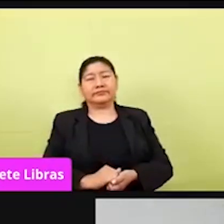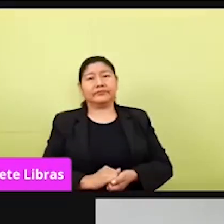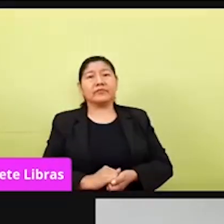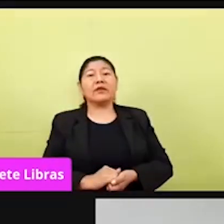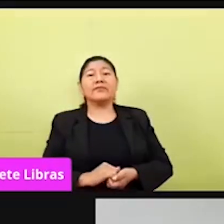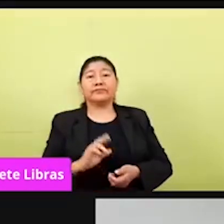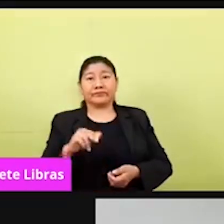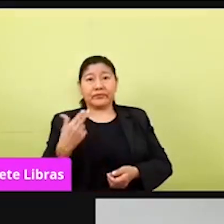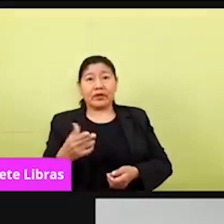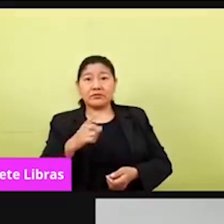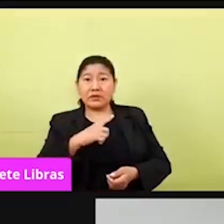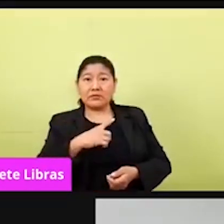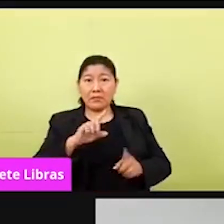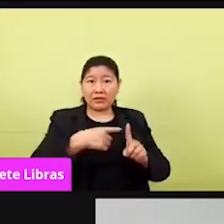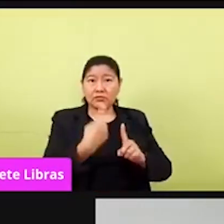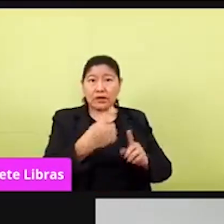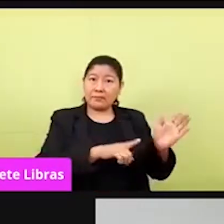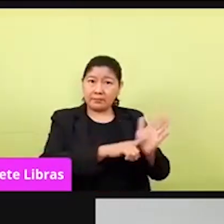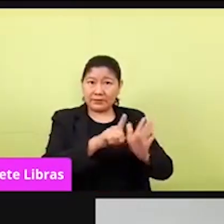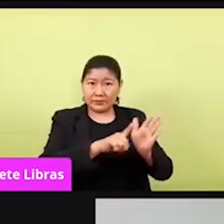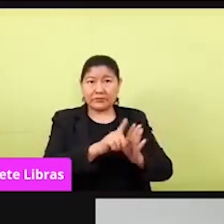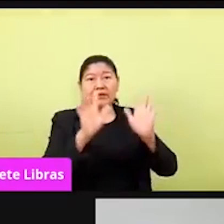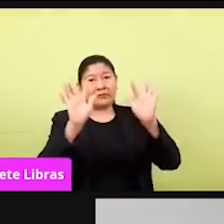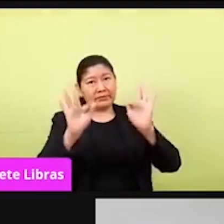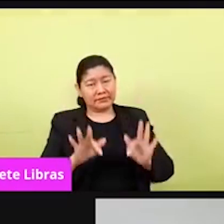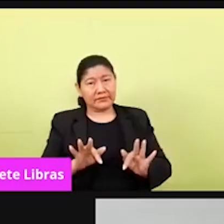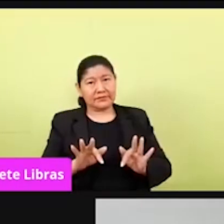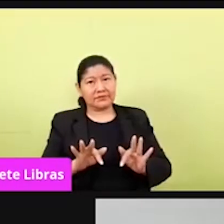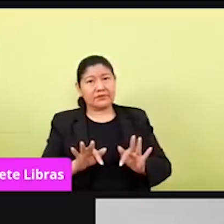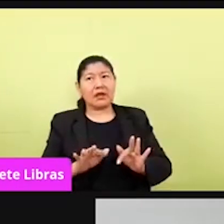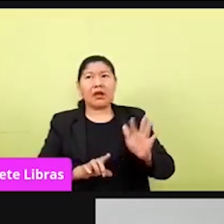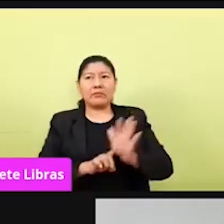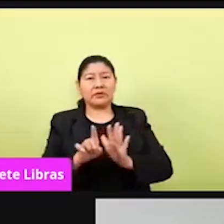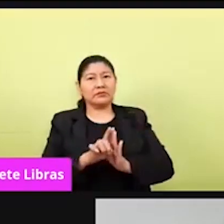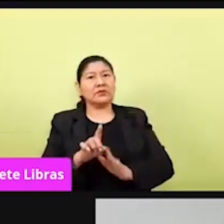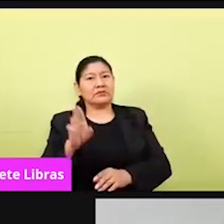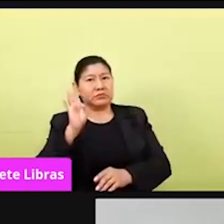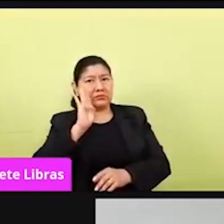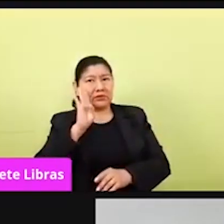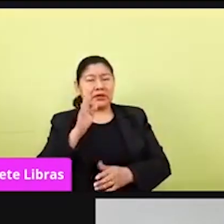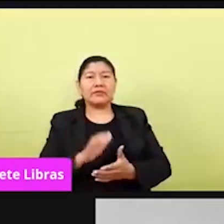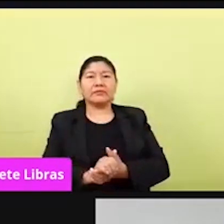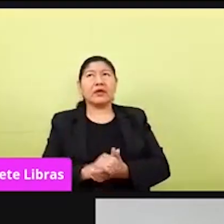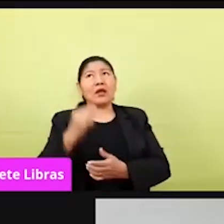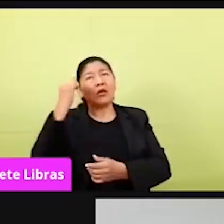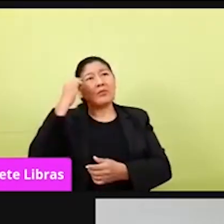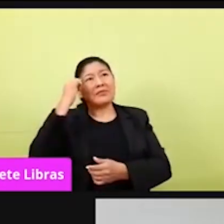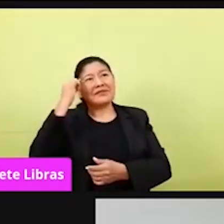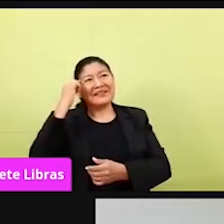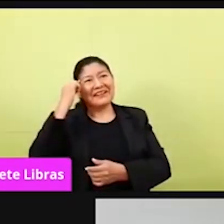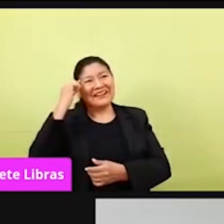Bom, Márcia, acho que mais uma só para a gente encerrar, que eu achei bem interessante essa pergunta, que eu lembrei de uma formação nossa,